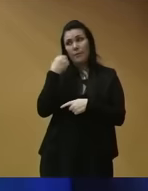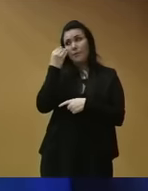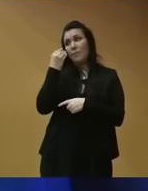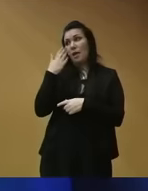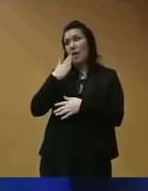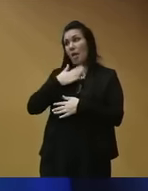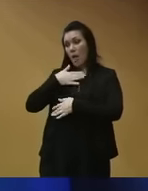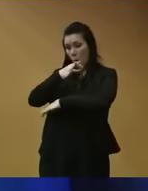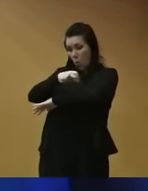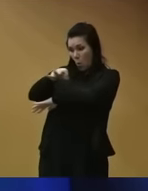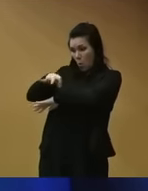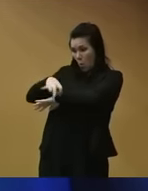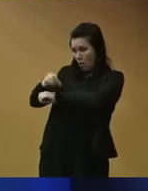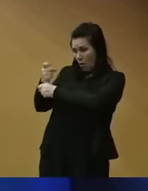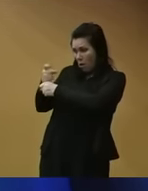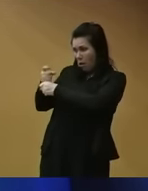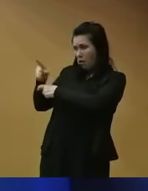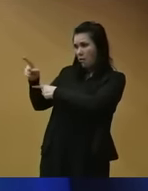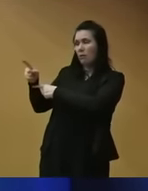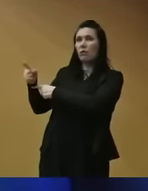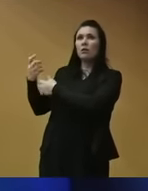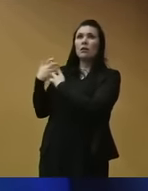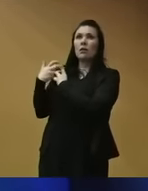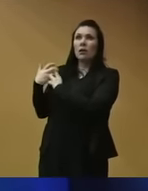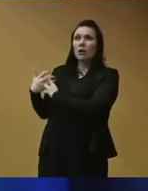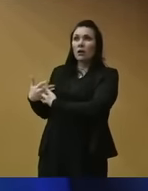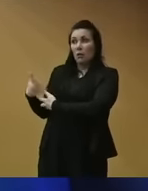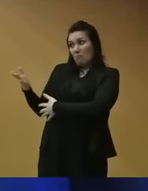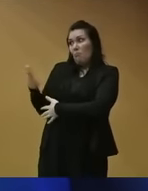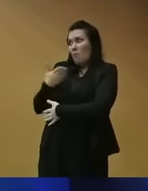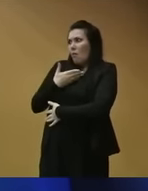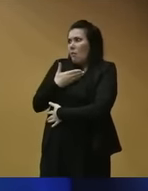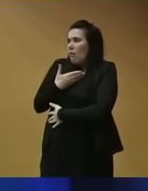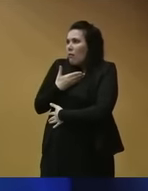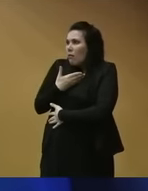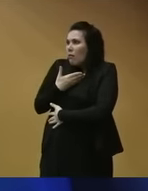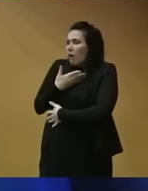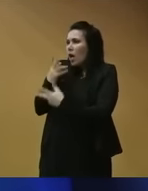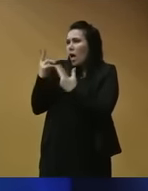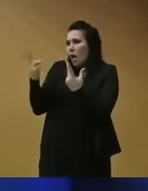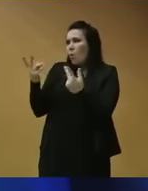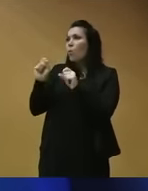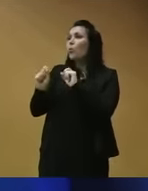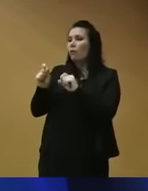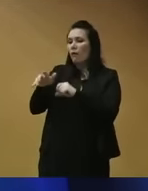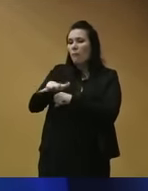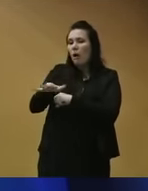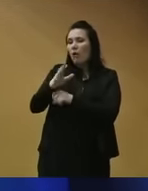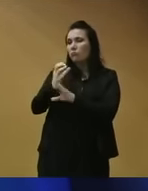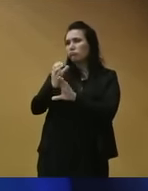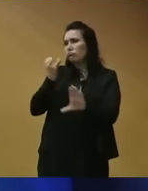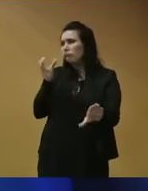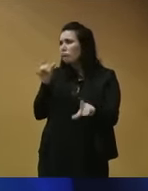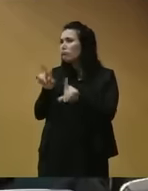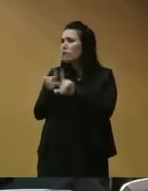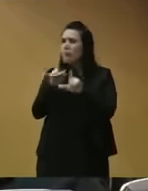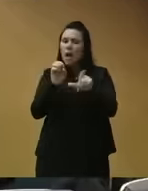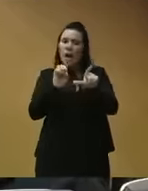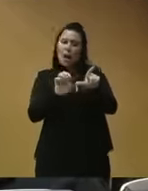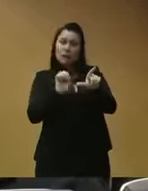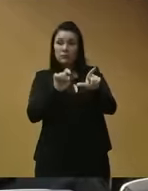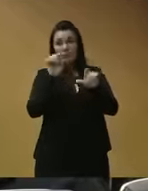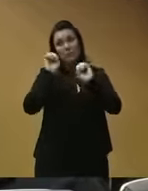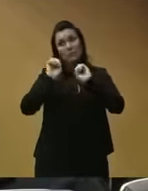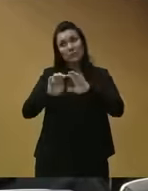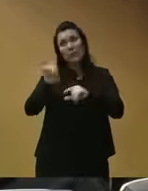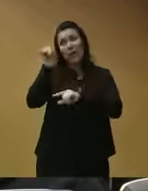com o meu arquiteto, e ele cansou e era meu amigo. O mesmo vale para a engenharia, para a licenciatura. Ensinar